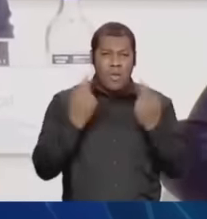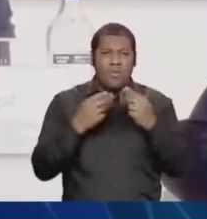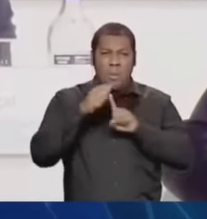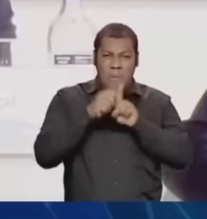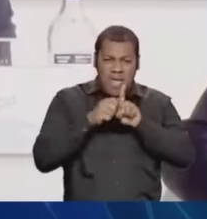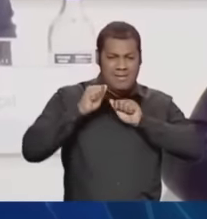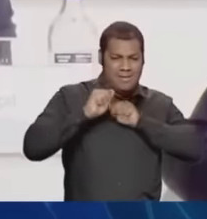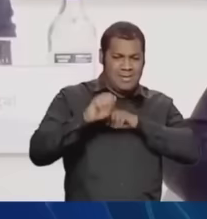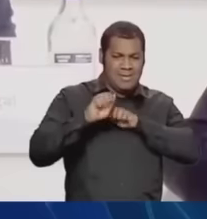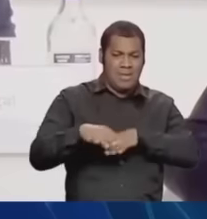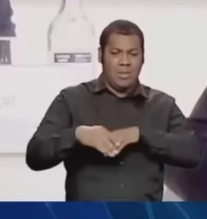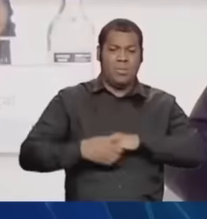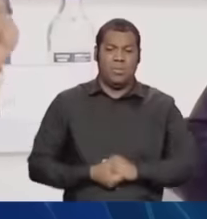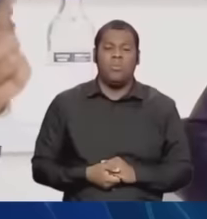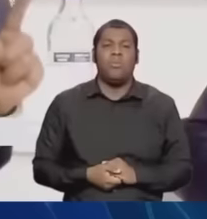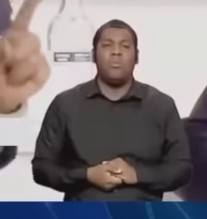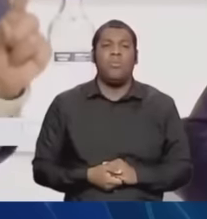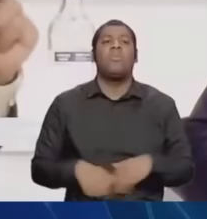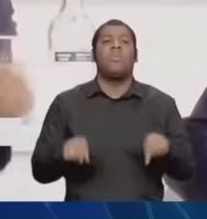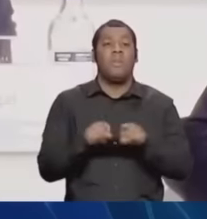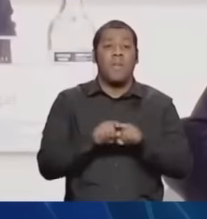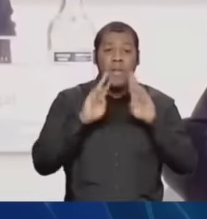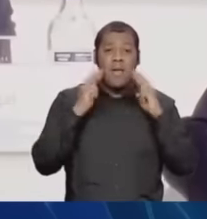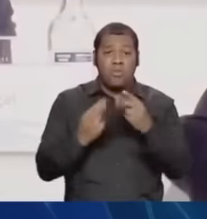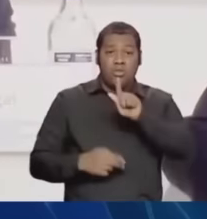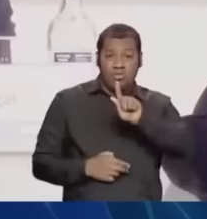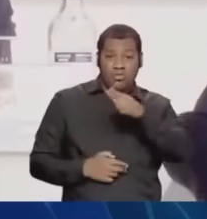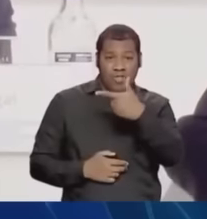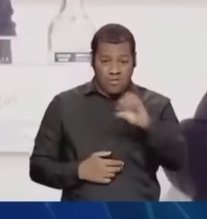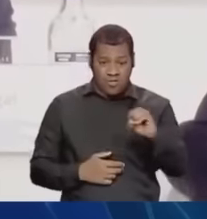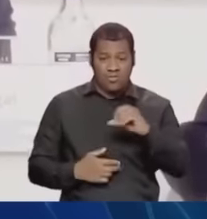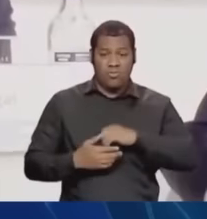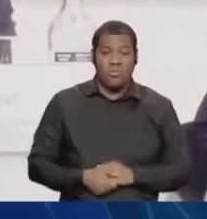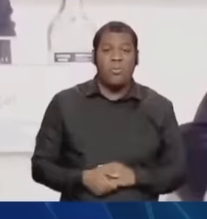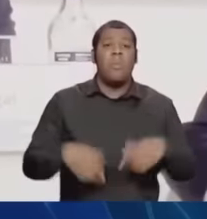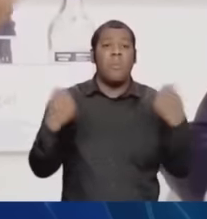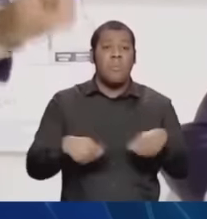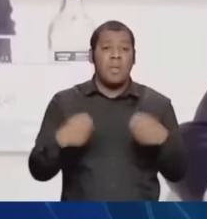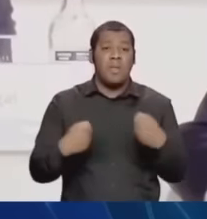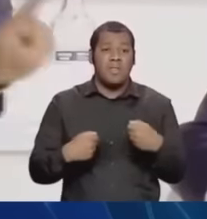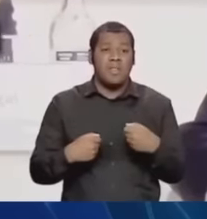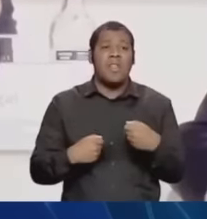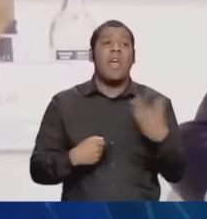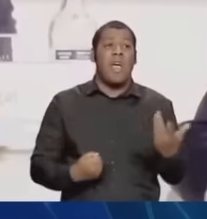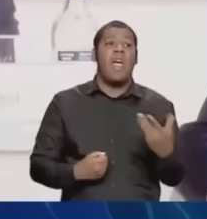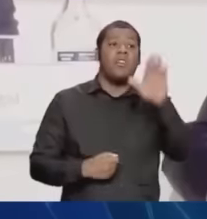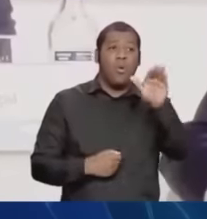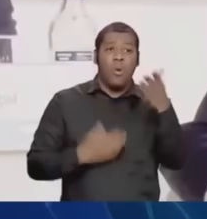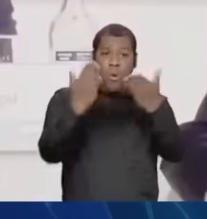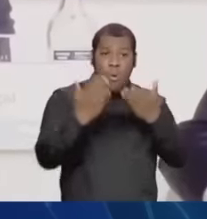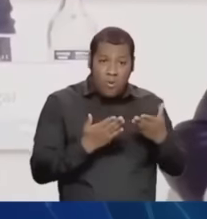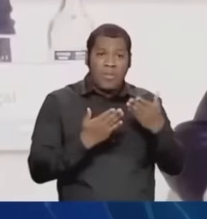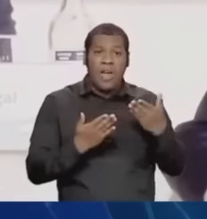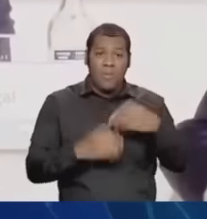setembro. E vai acontecer também na reunião do G20, porque nós vamos precisar colocar mais companheiros africanos para participar do